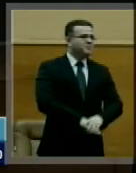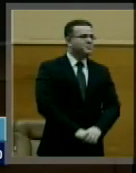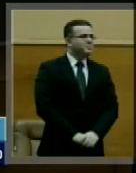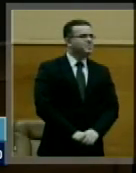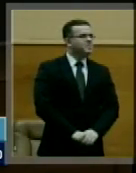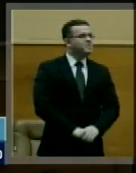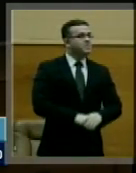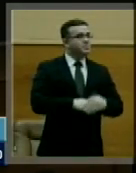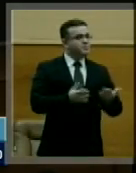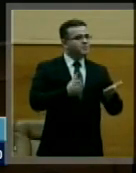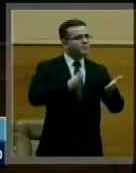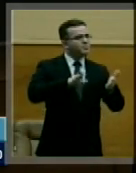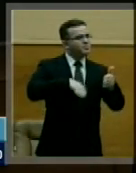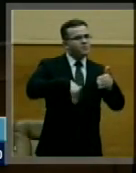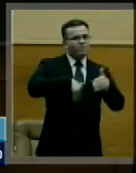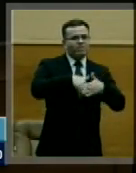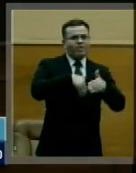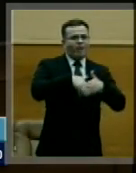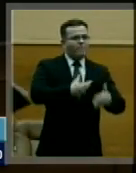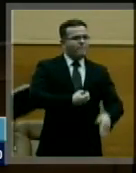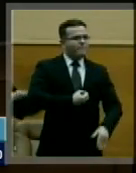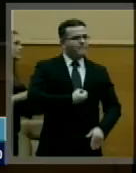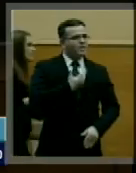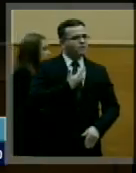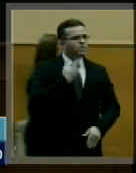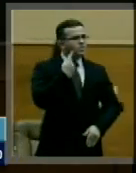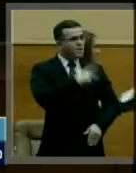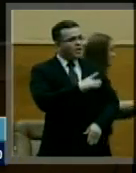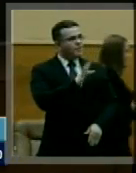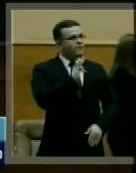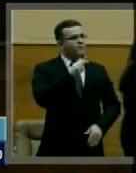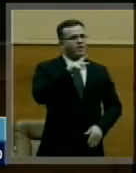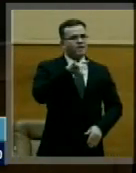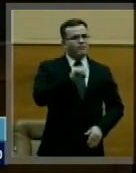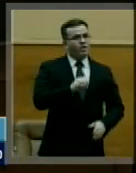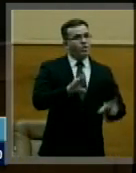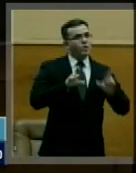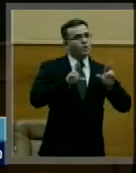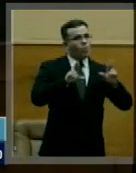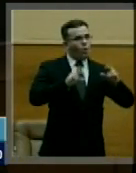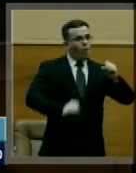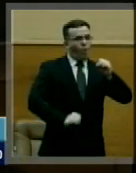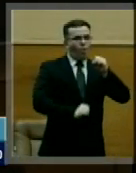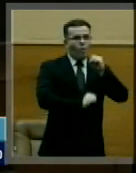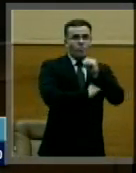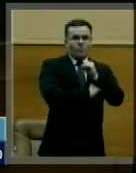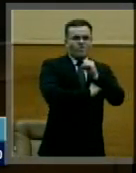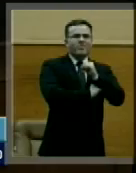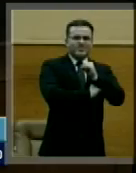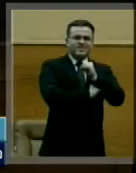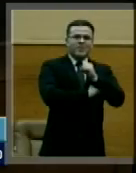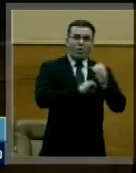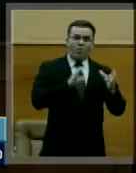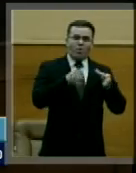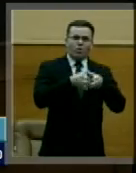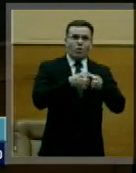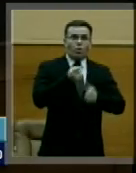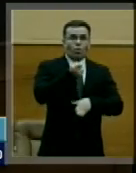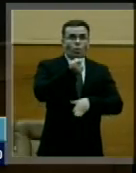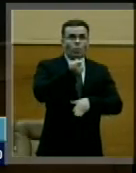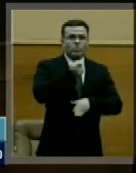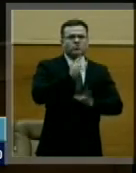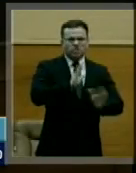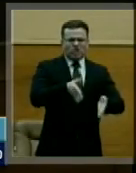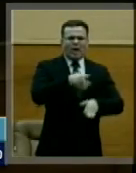O futebol era outra paixão de Flávio Primo. Torcia para o Confiança, clube do qual chegou a ser